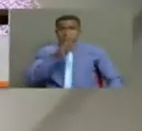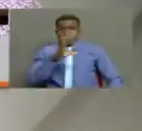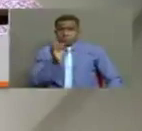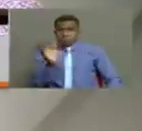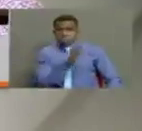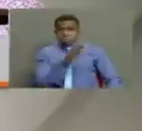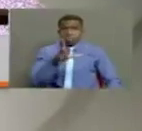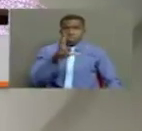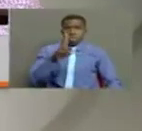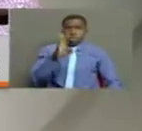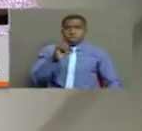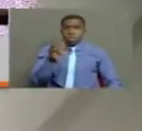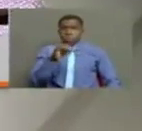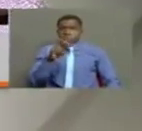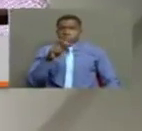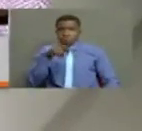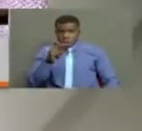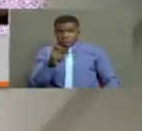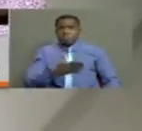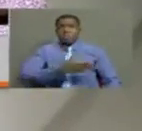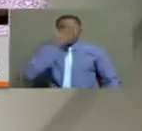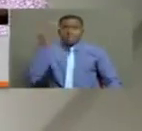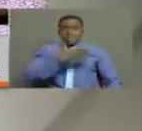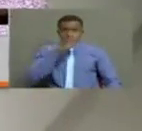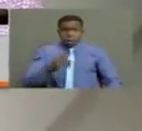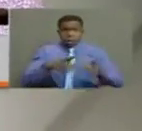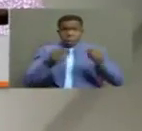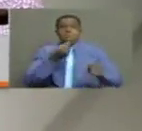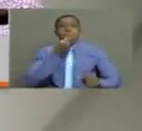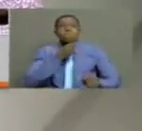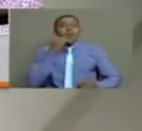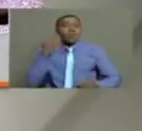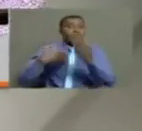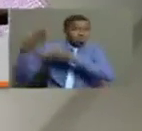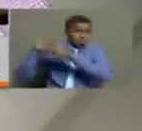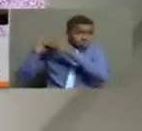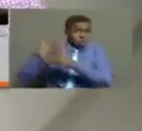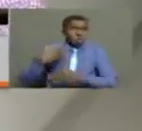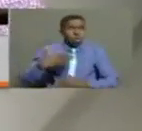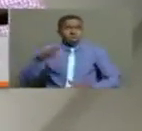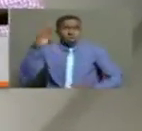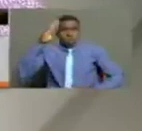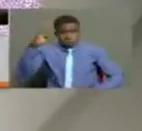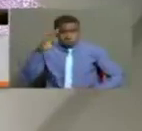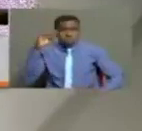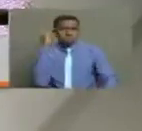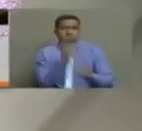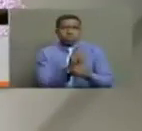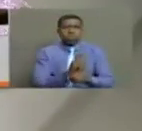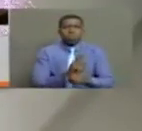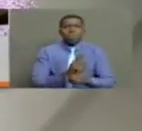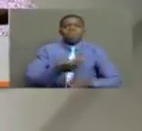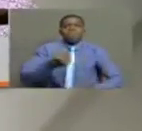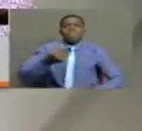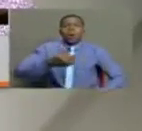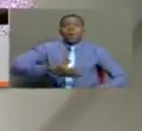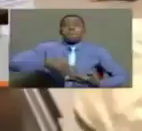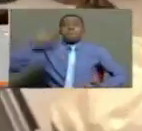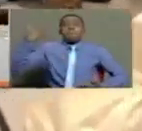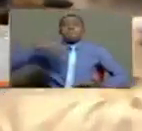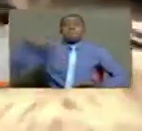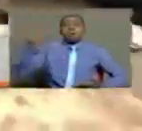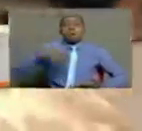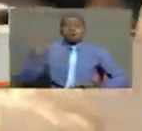os agentes encontraram 19 malas todas controllers e milhões de